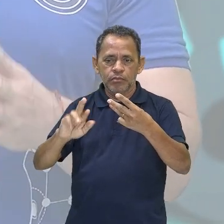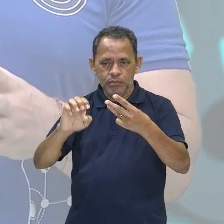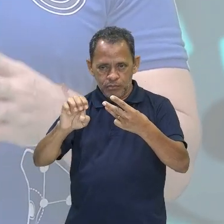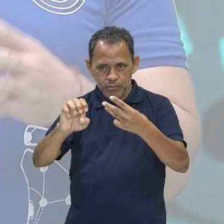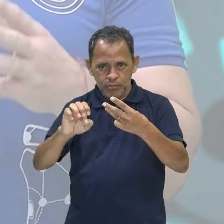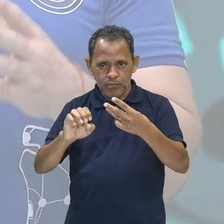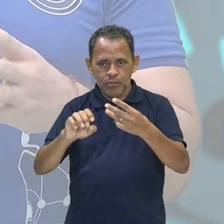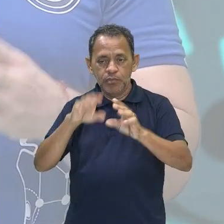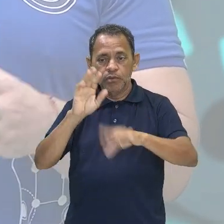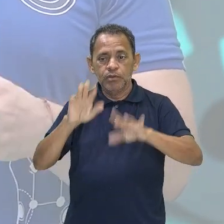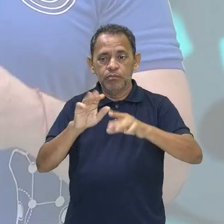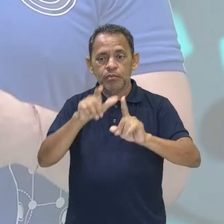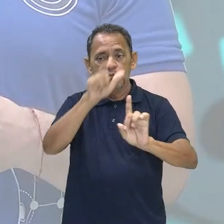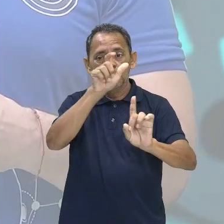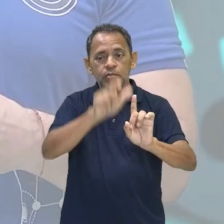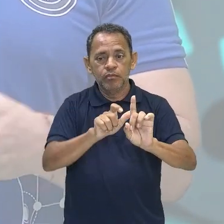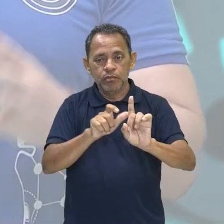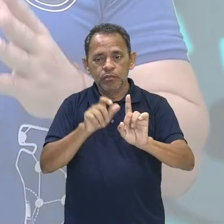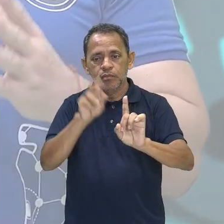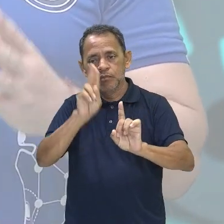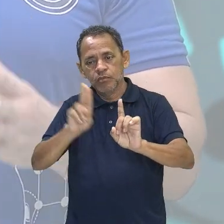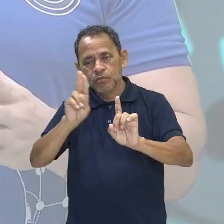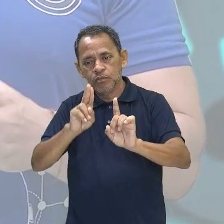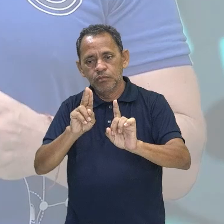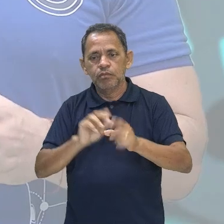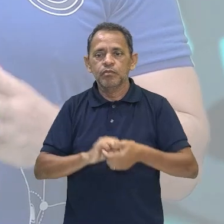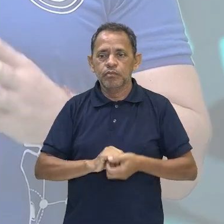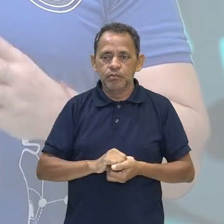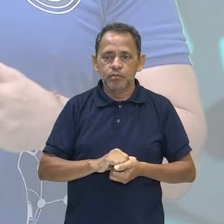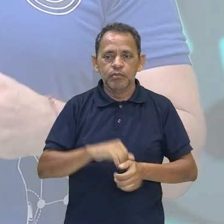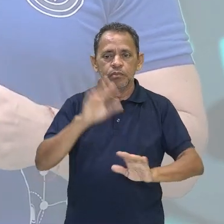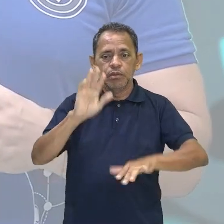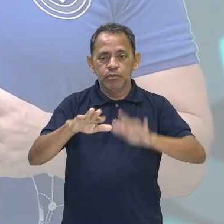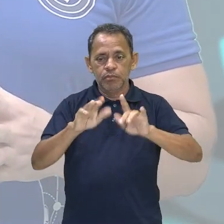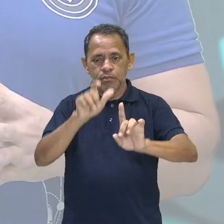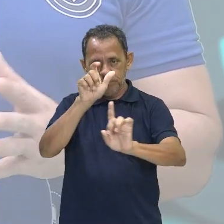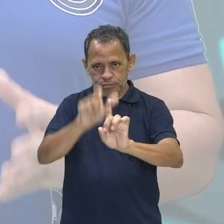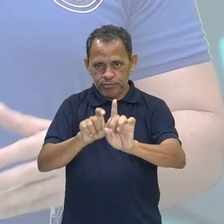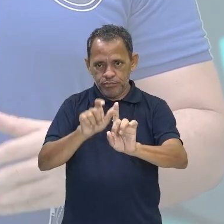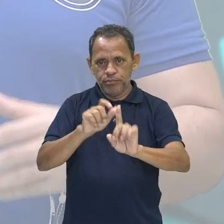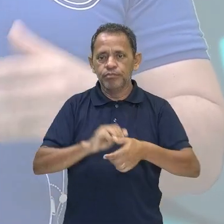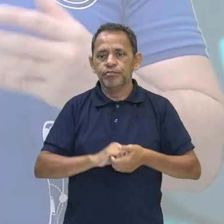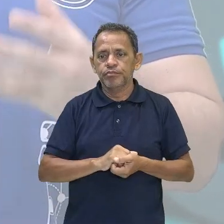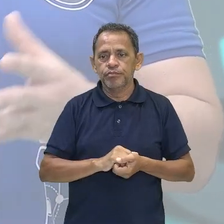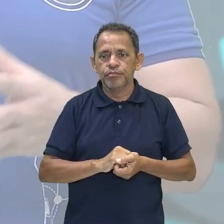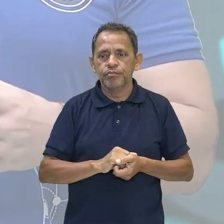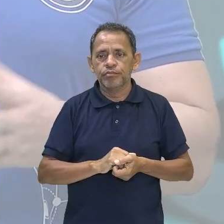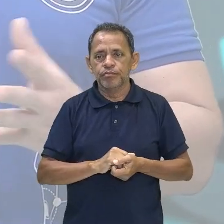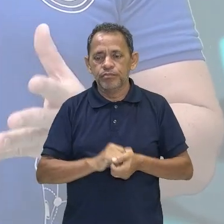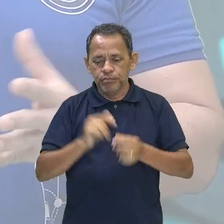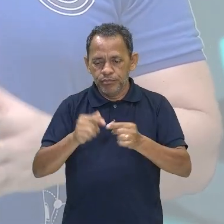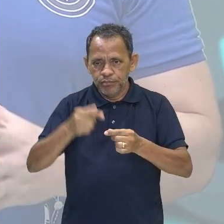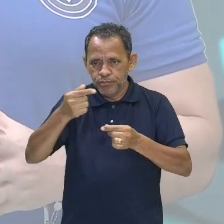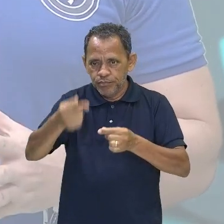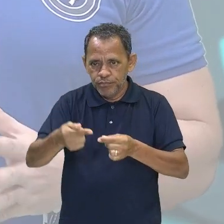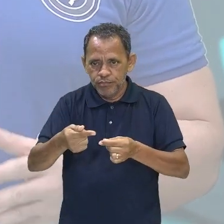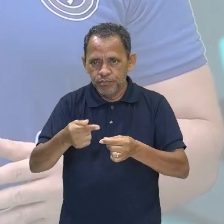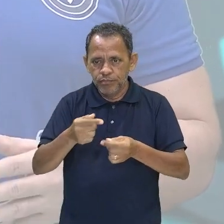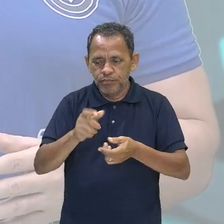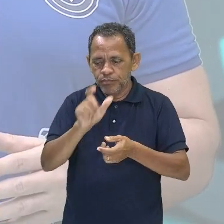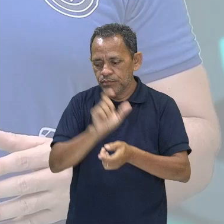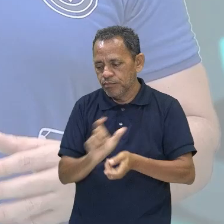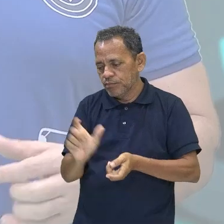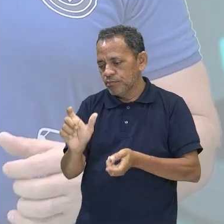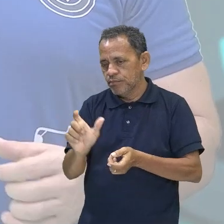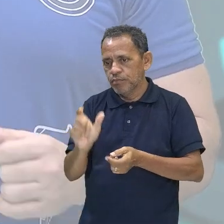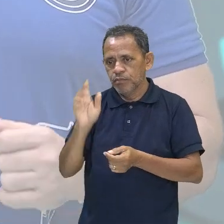qual será o verbo to be que você vai utilizar. Depende do seu sujeito, ok? Após o sujeito, o subject, nós temos o